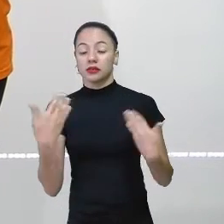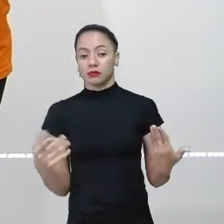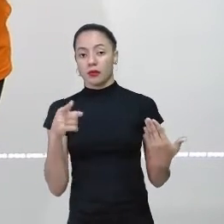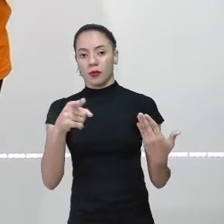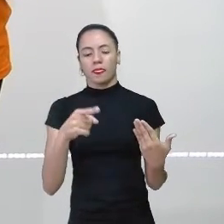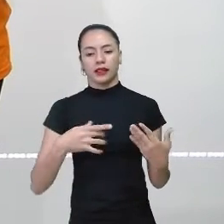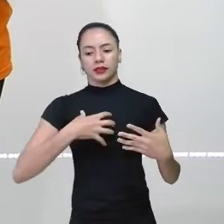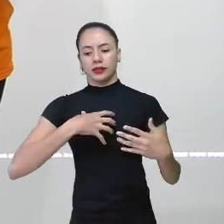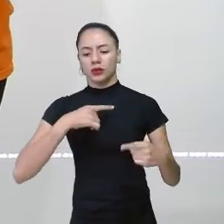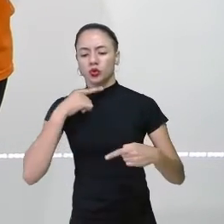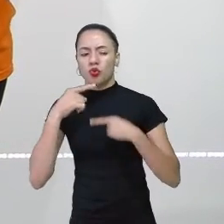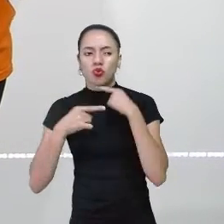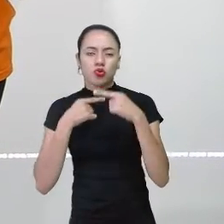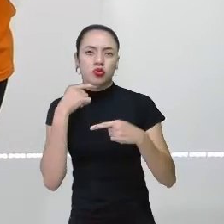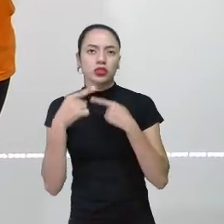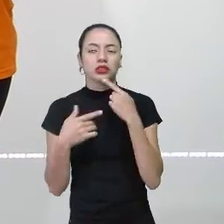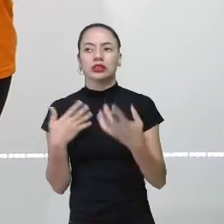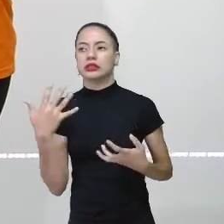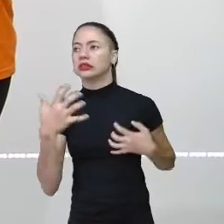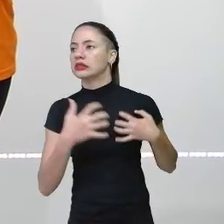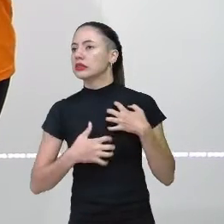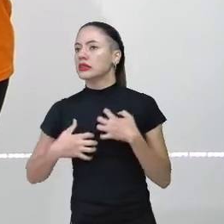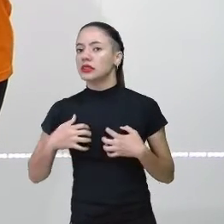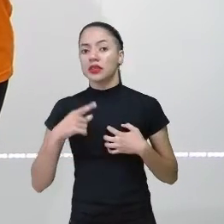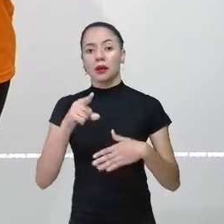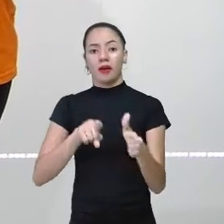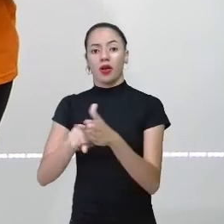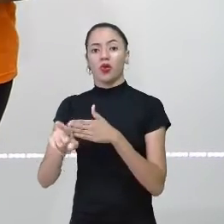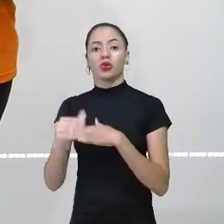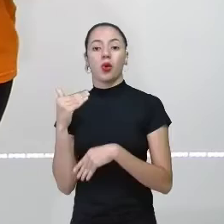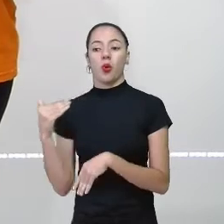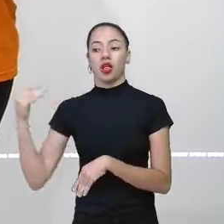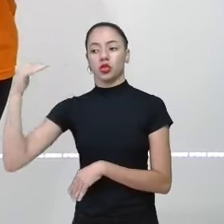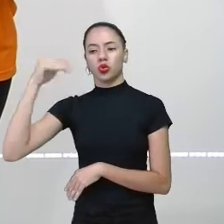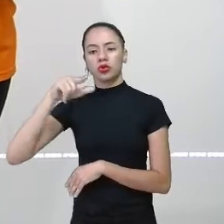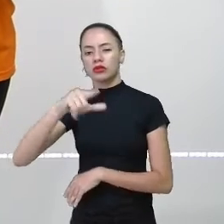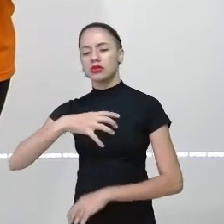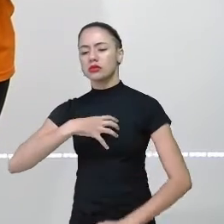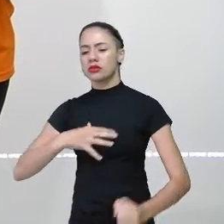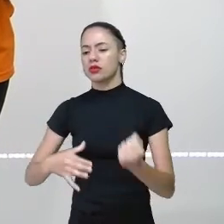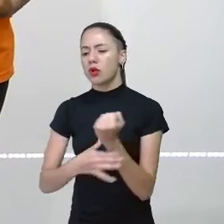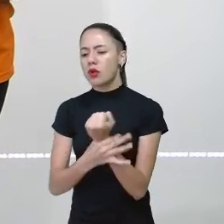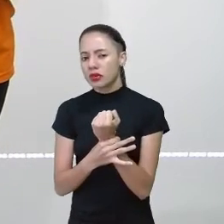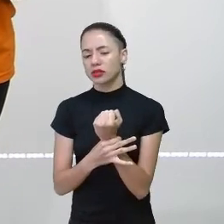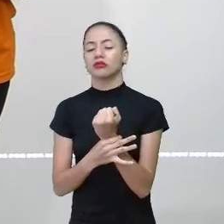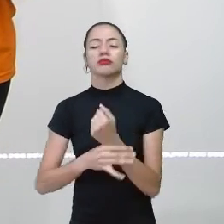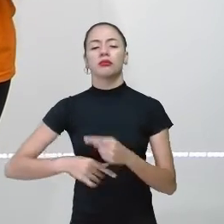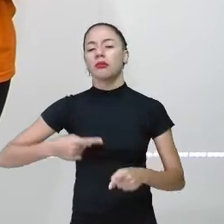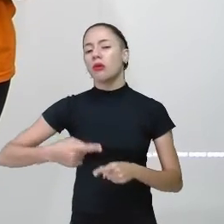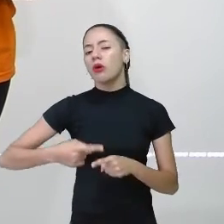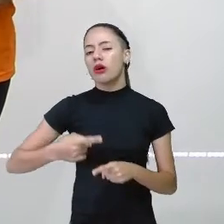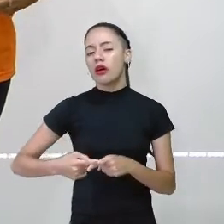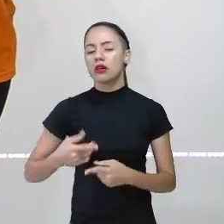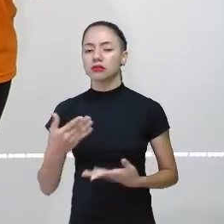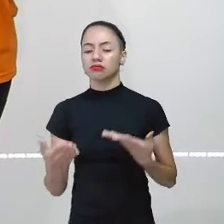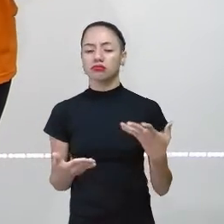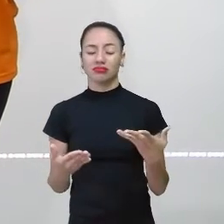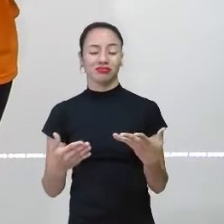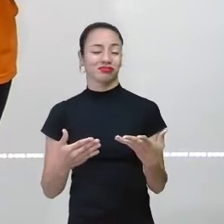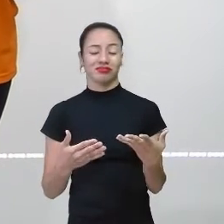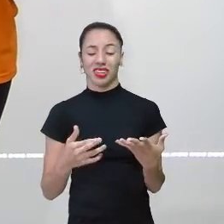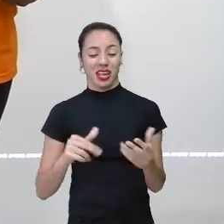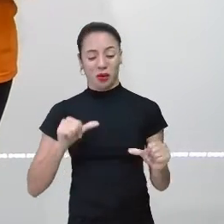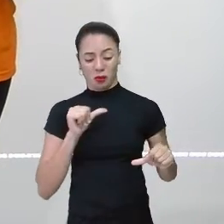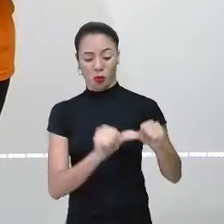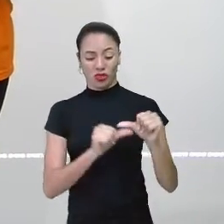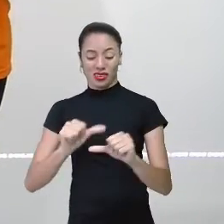dúvida maior? Pergunte a algum adulto de confiança, converse com a pessoa de confiança, porque são muitas